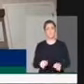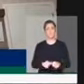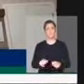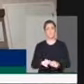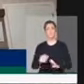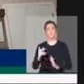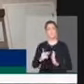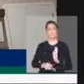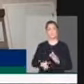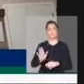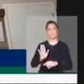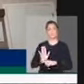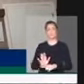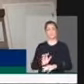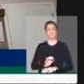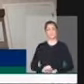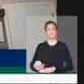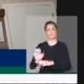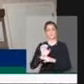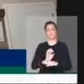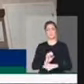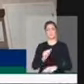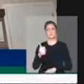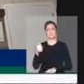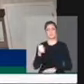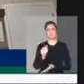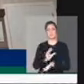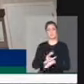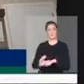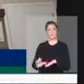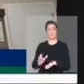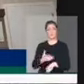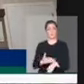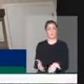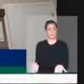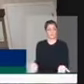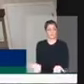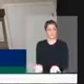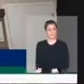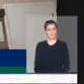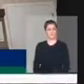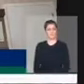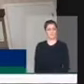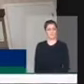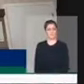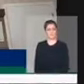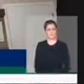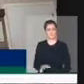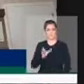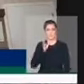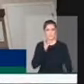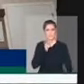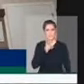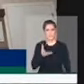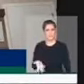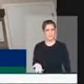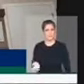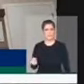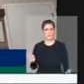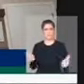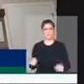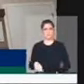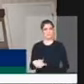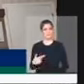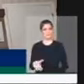socorro do estado a primeira parcela só começou a ser efetivar a partir de hoje é o governo lento incompetente que não